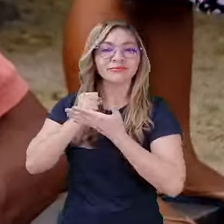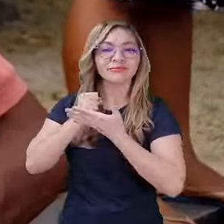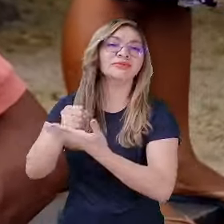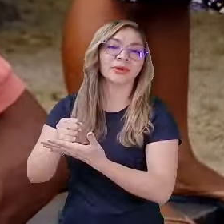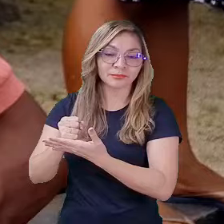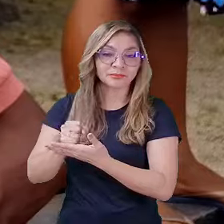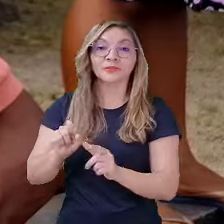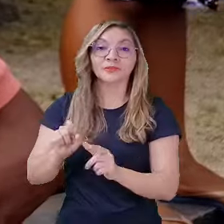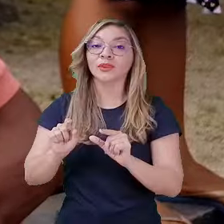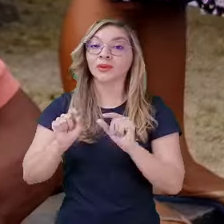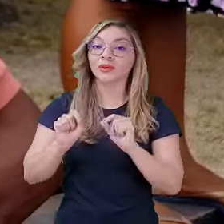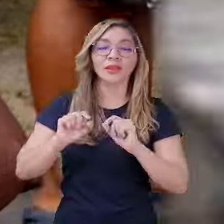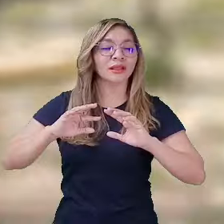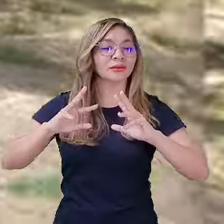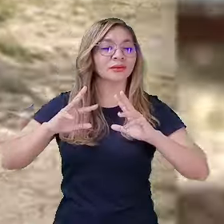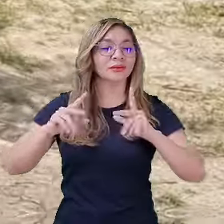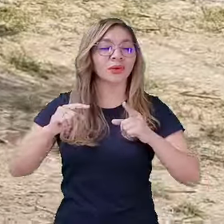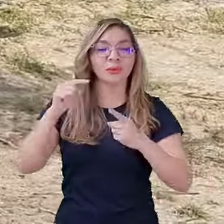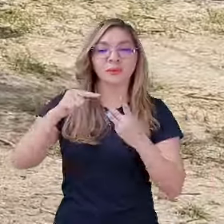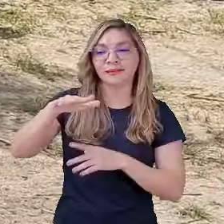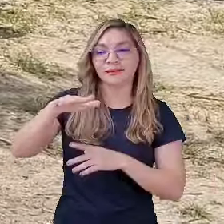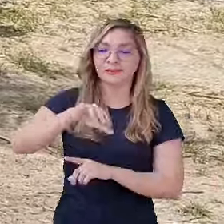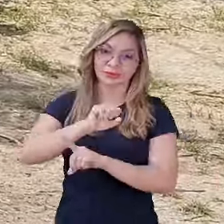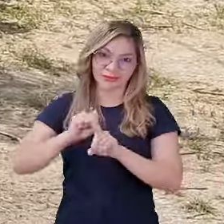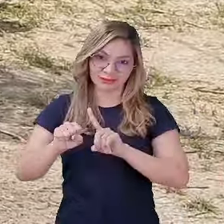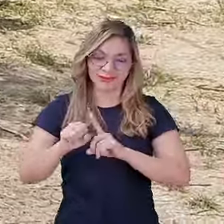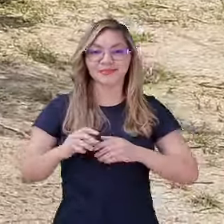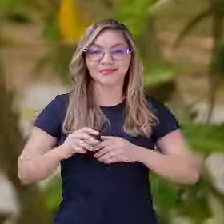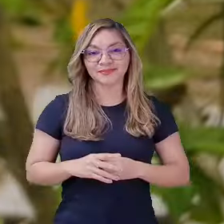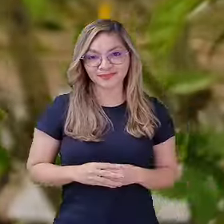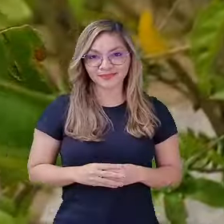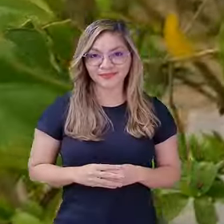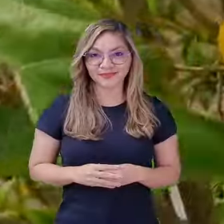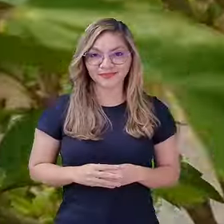respeito a todos os aspectos da cidadania.